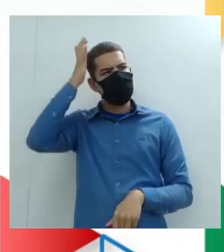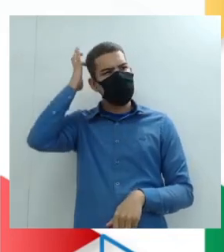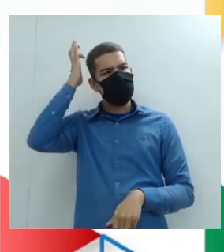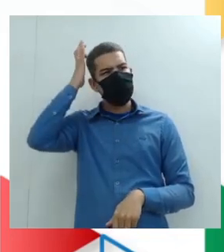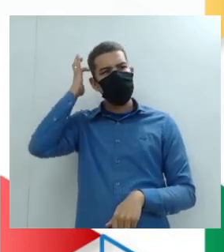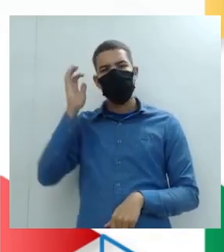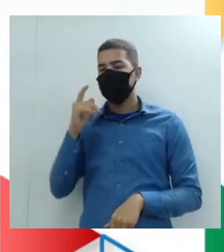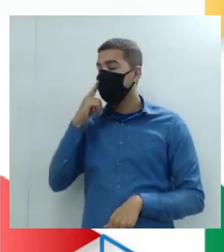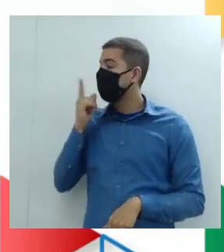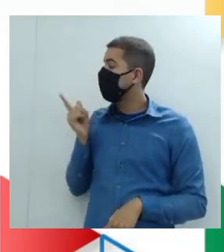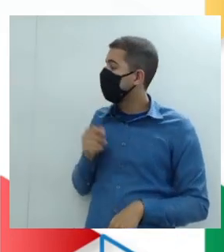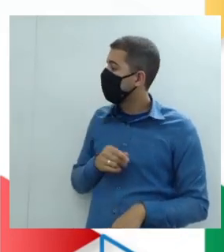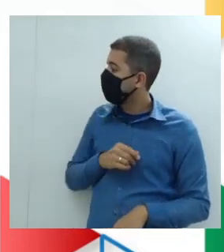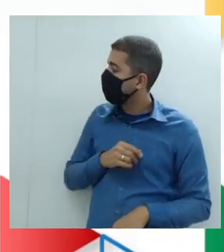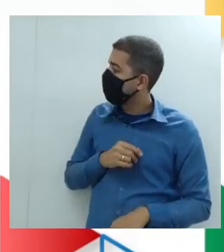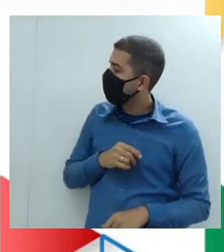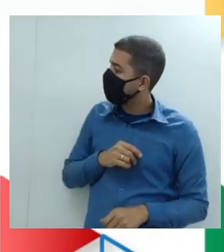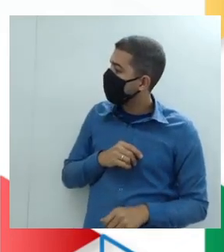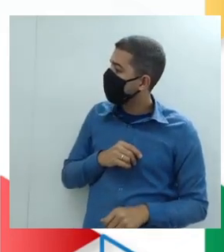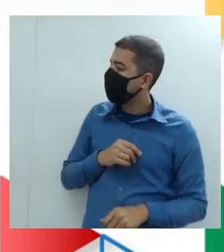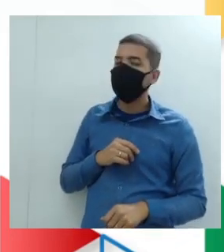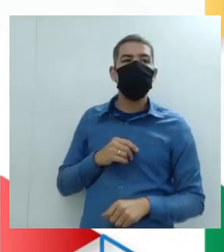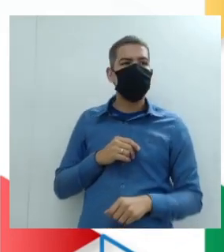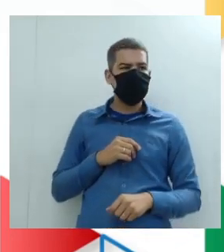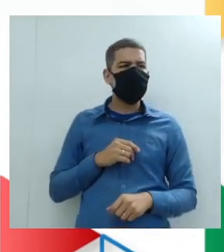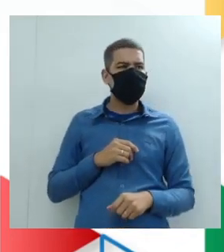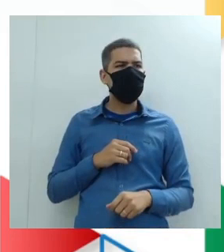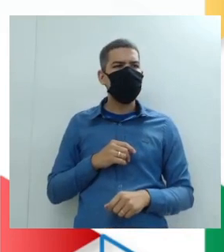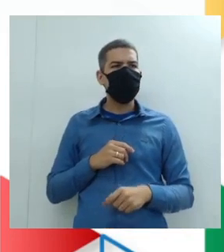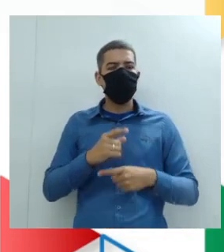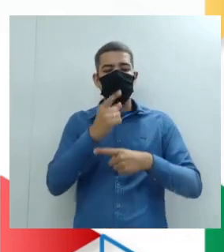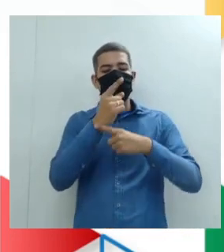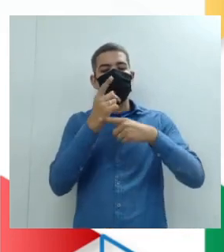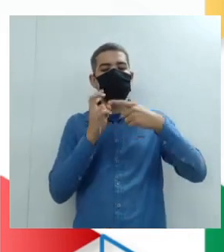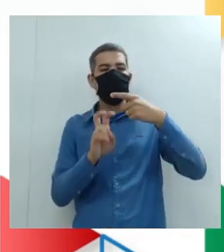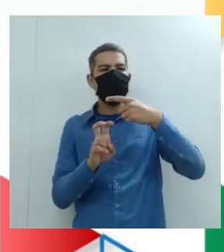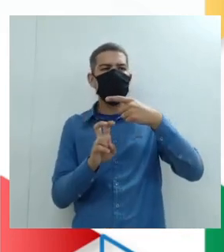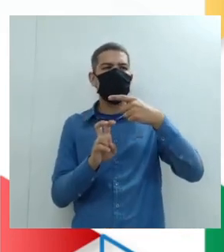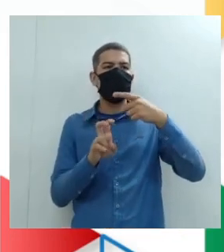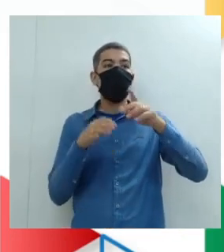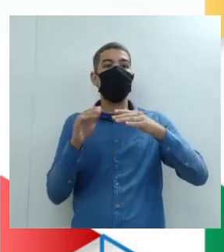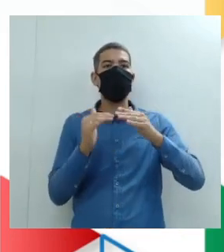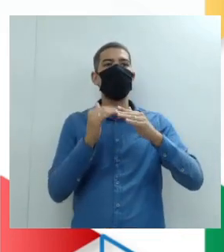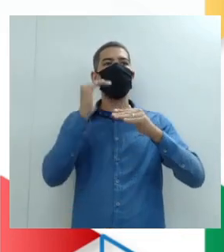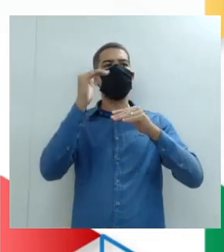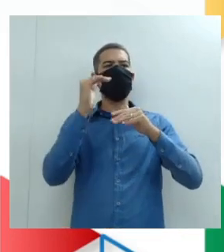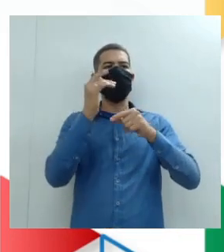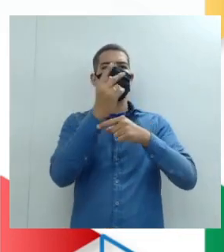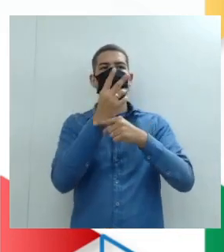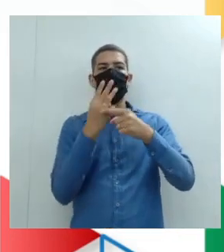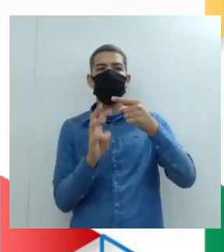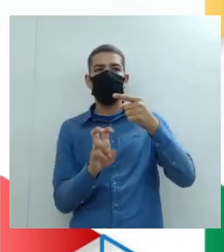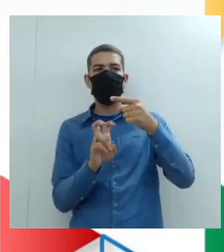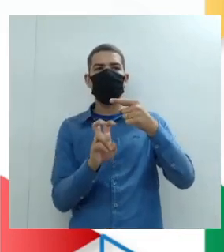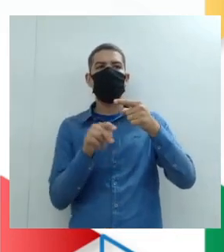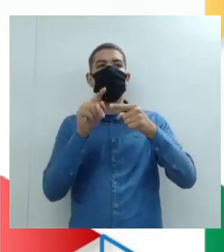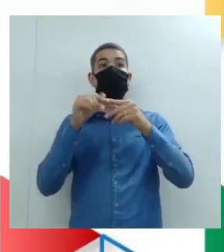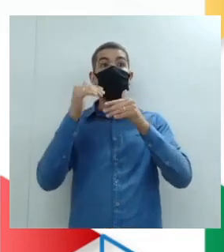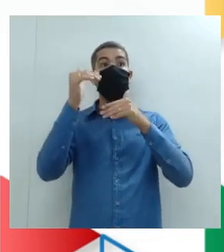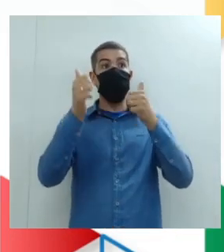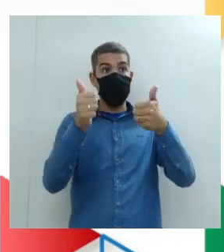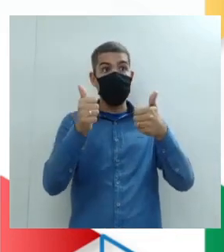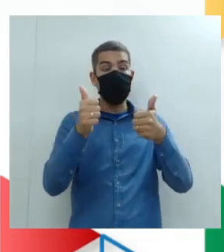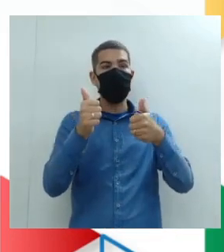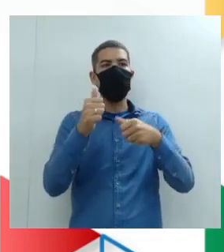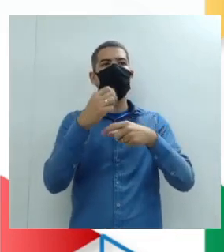uma fração, ó, 1 sobre 5. Ela está começando, então ela já pegou um pouco mais de carga, 2 sobre 5. Ela já pegou